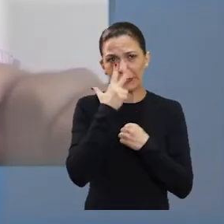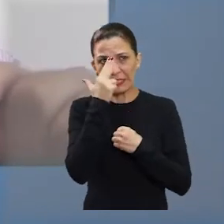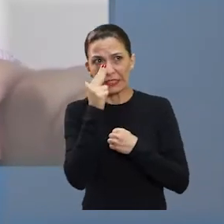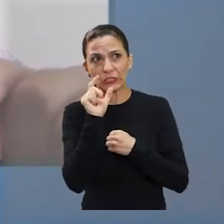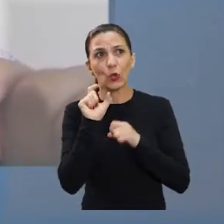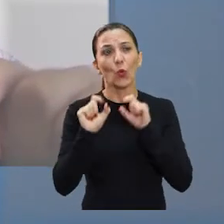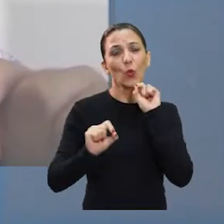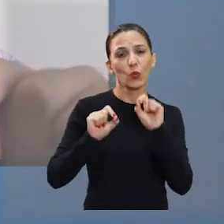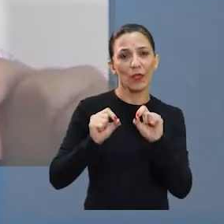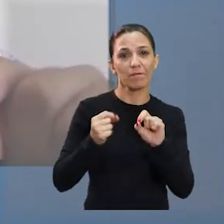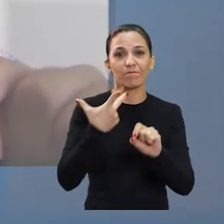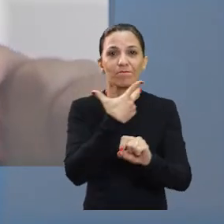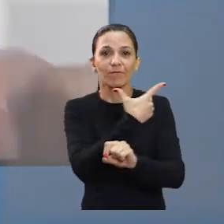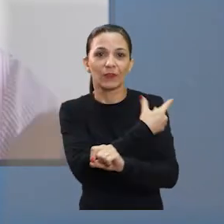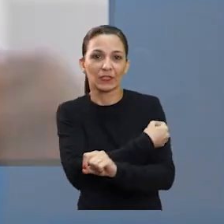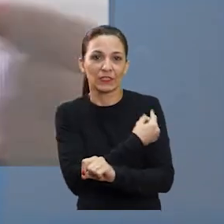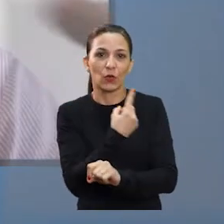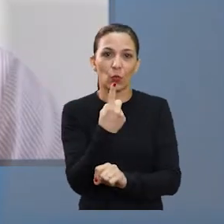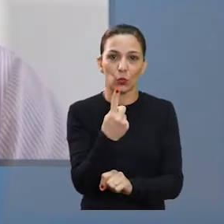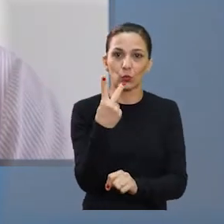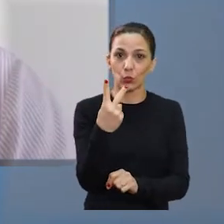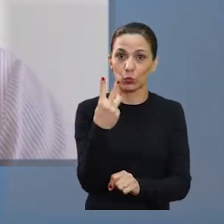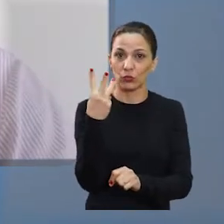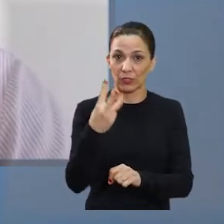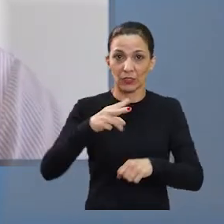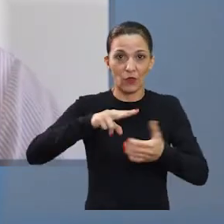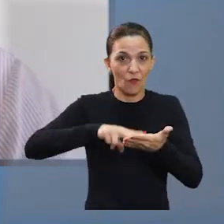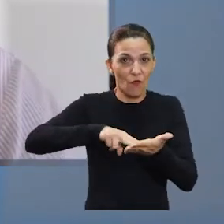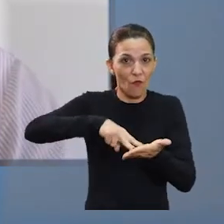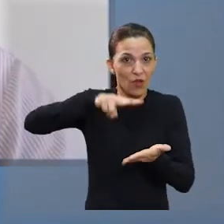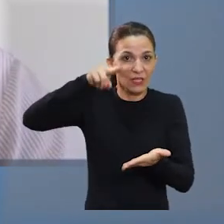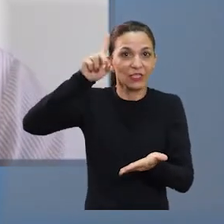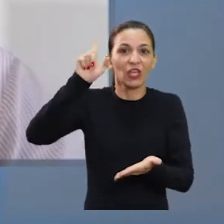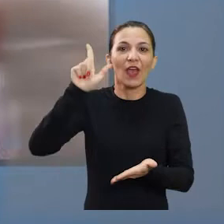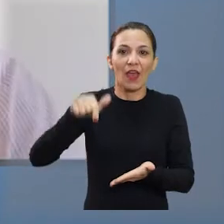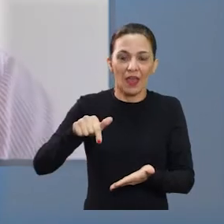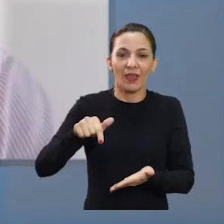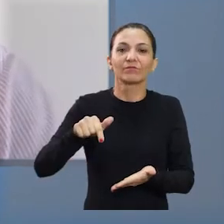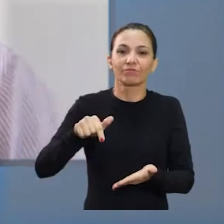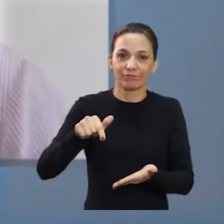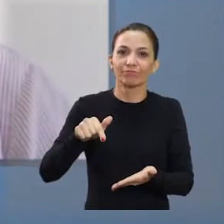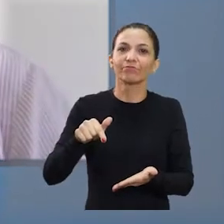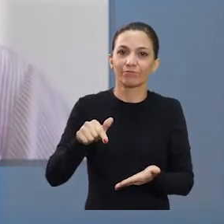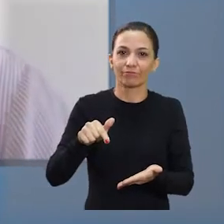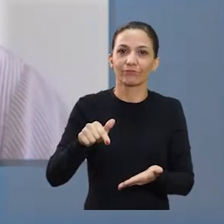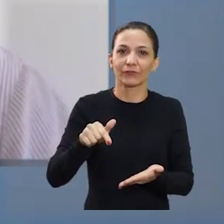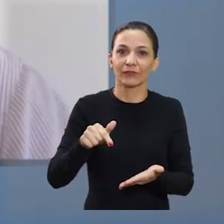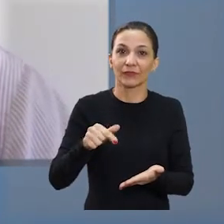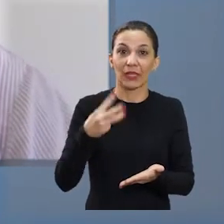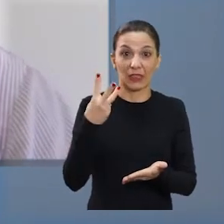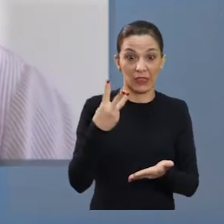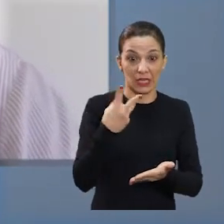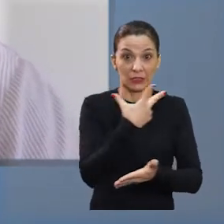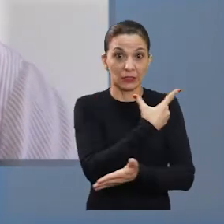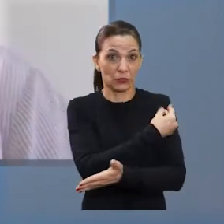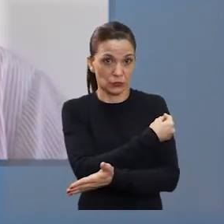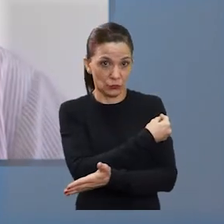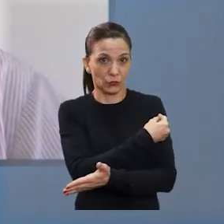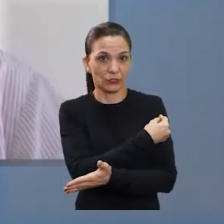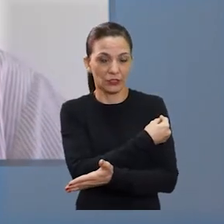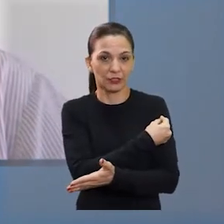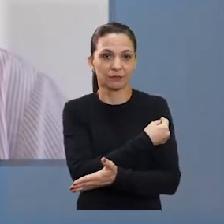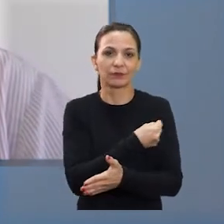aparentemente, a vantagem das vacinas com a Ômicron se fazem fazem melhor com as